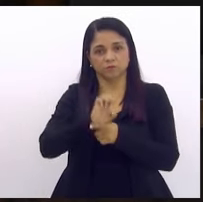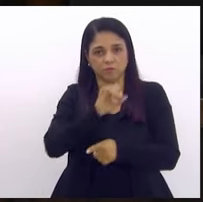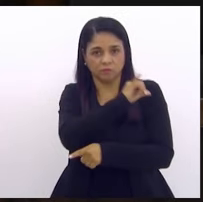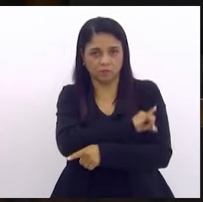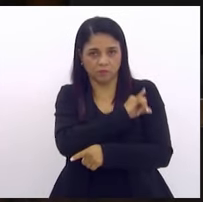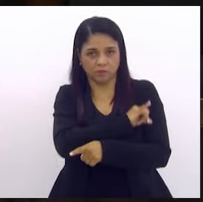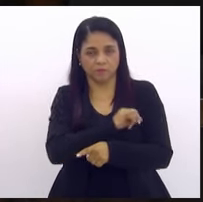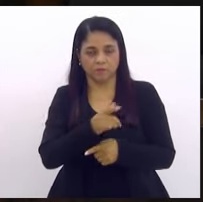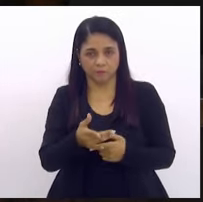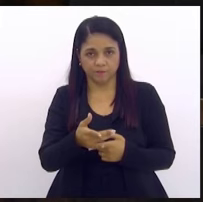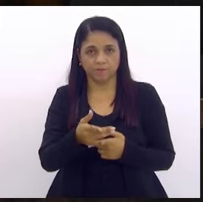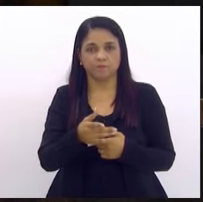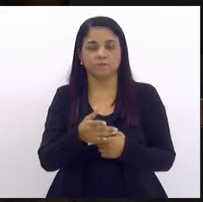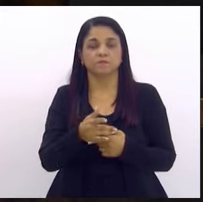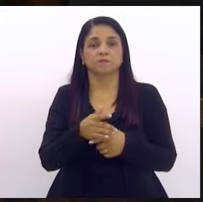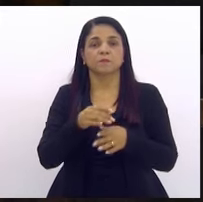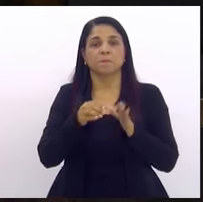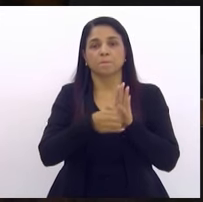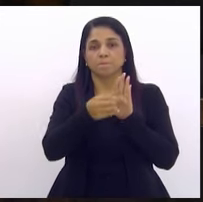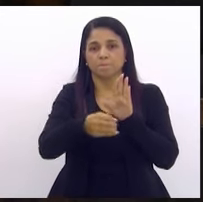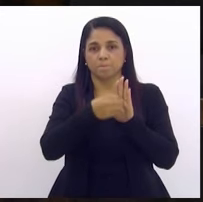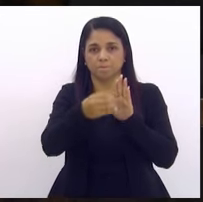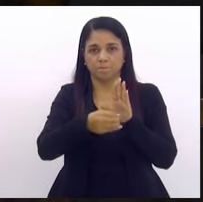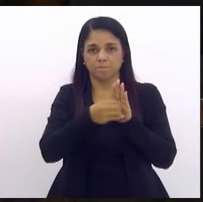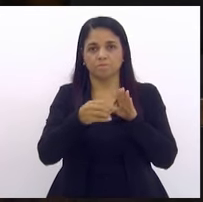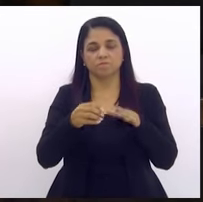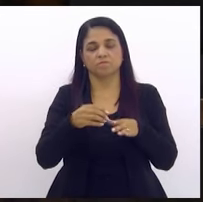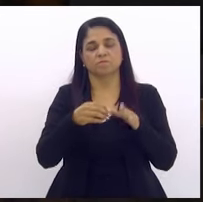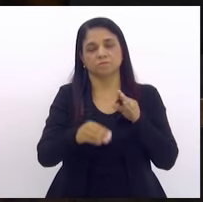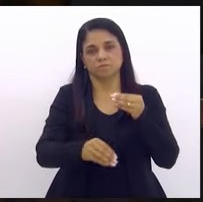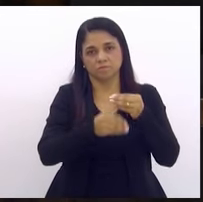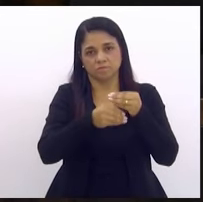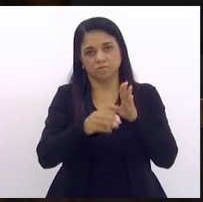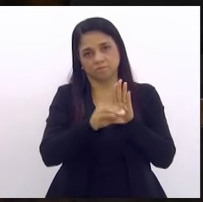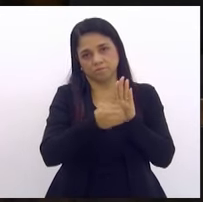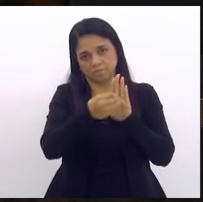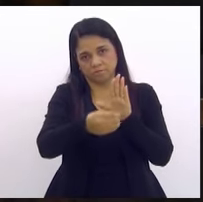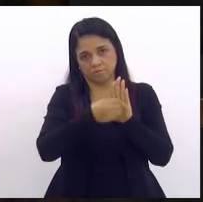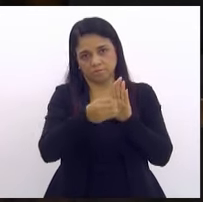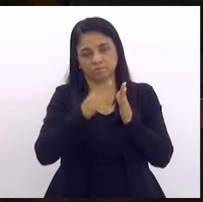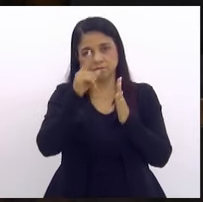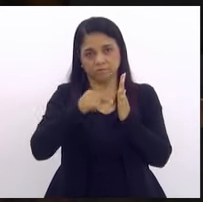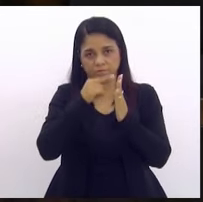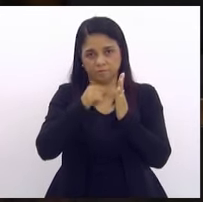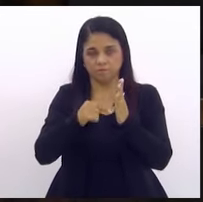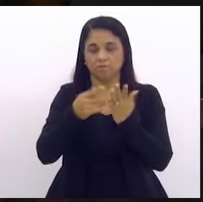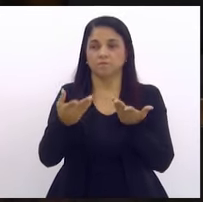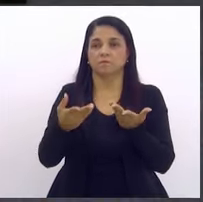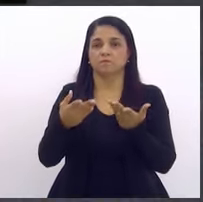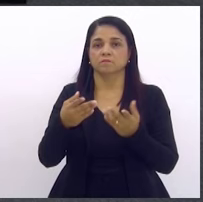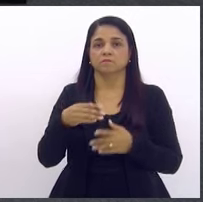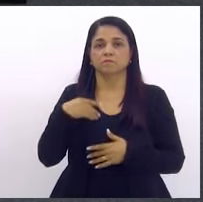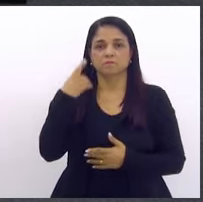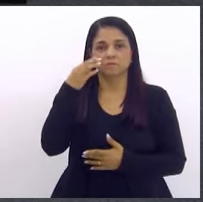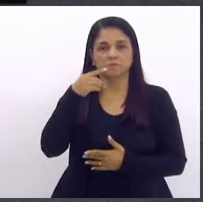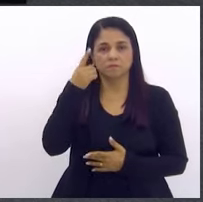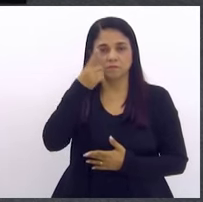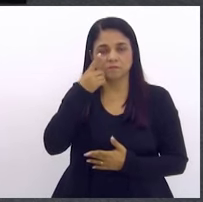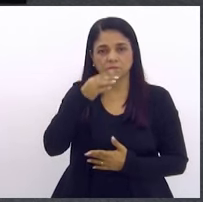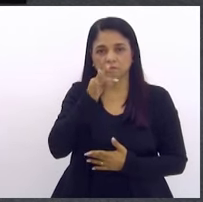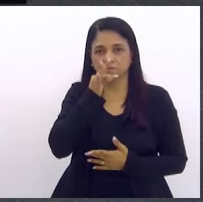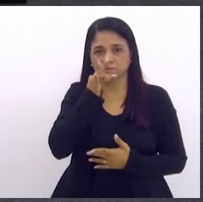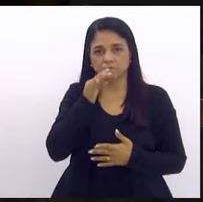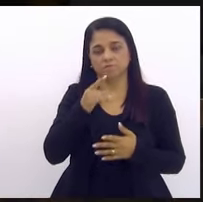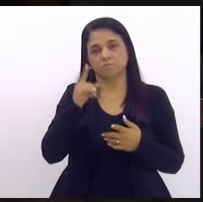providências. Pendendo de parecer da Comissão de Emendas Constitucionais e Vetos, deputado Jorge Felipe Neto. Pela derrubada,